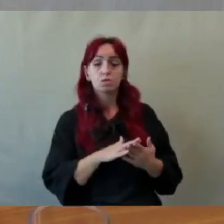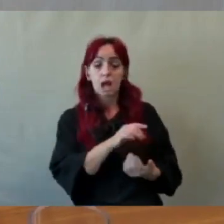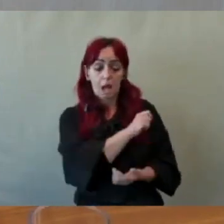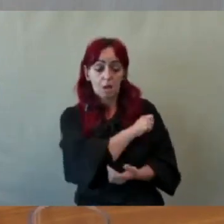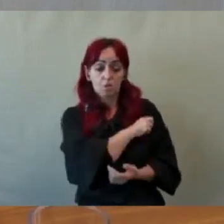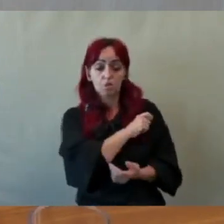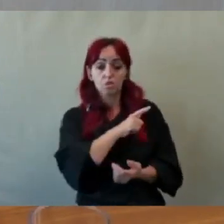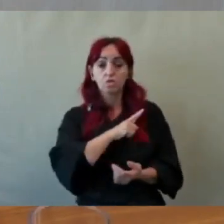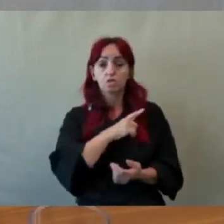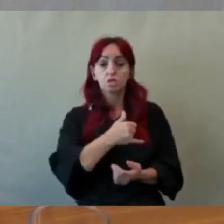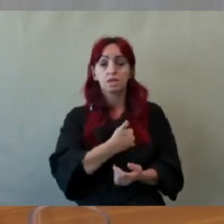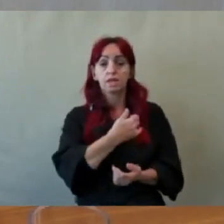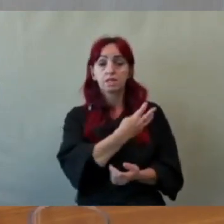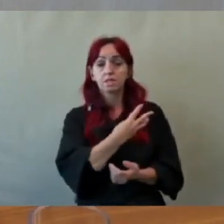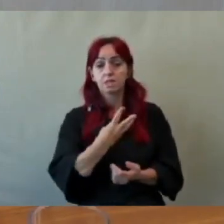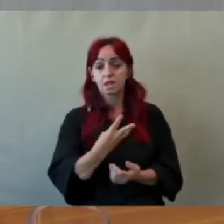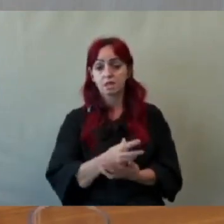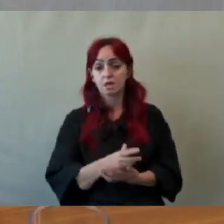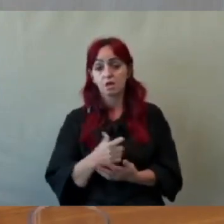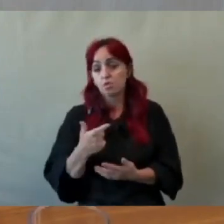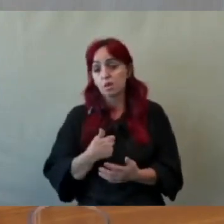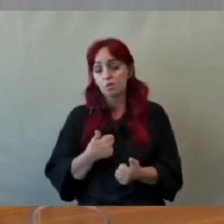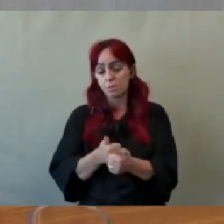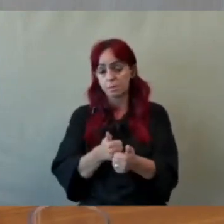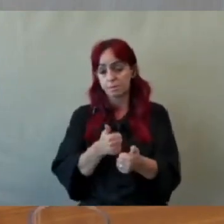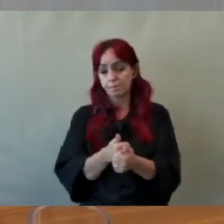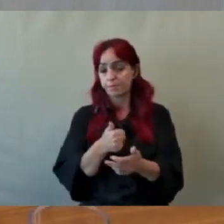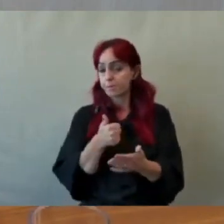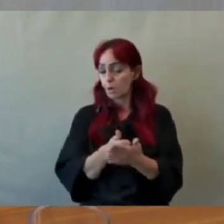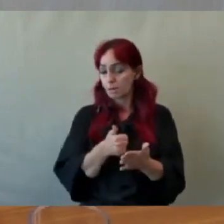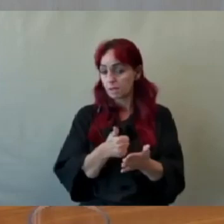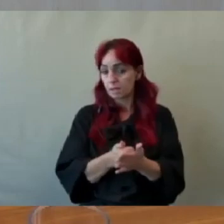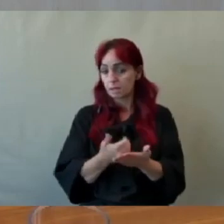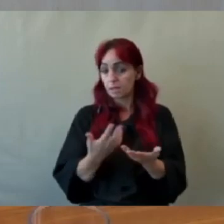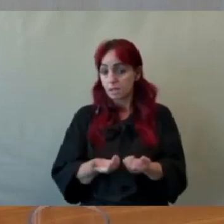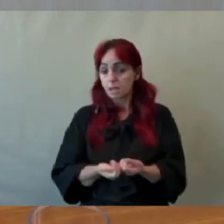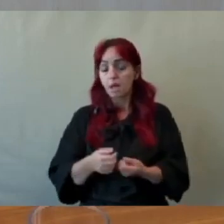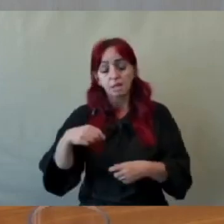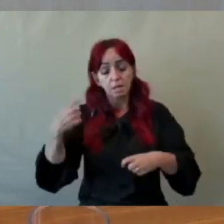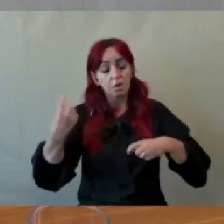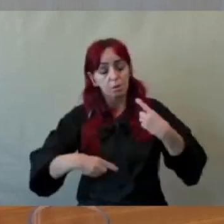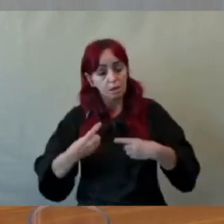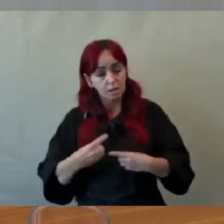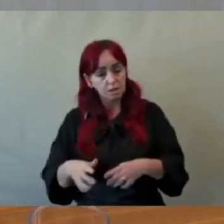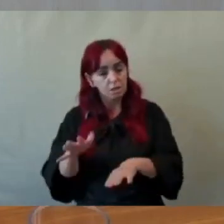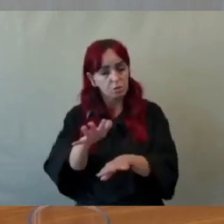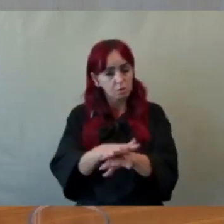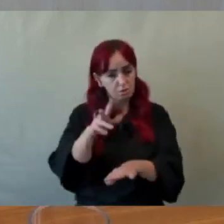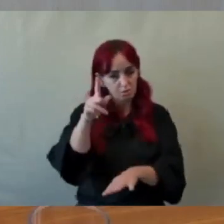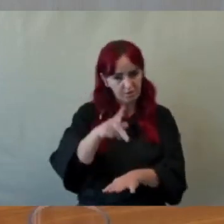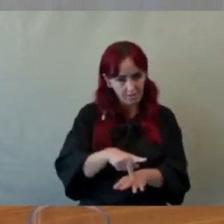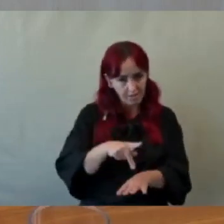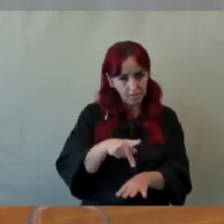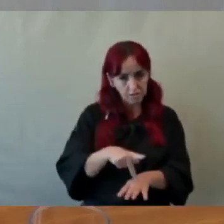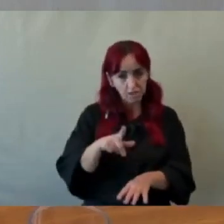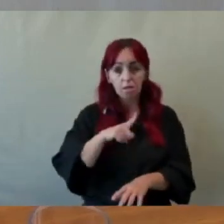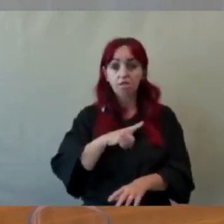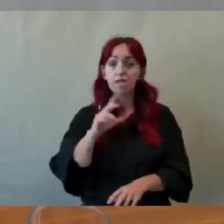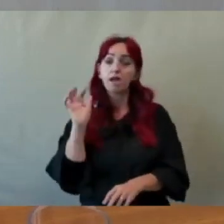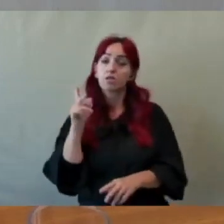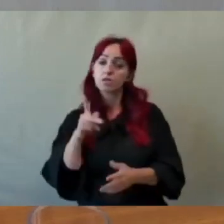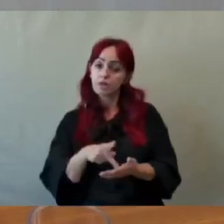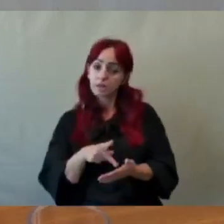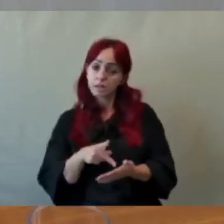na parte de obrigatoriedade. Então, isso é uma política de inclusão de verdade? A gente está realmente garantindo a